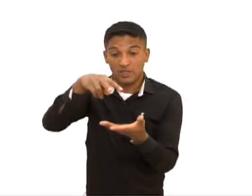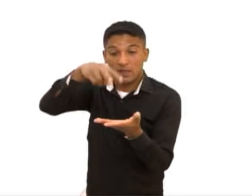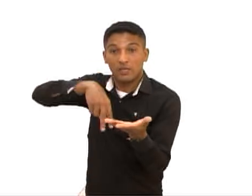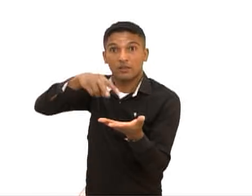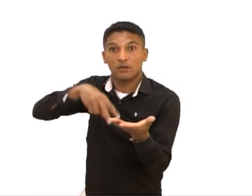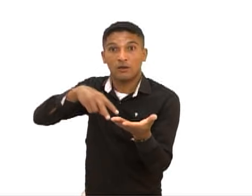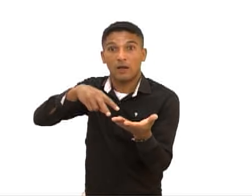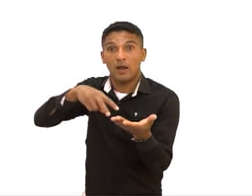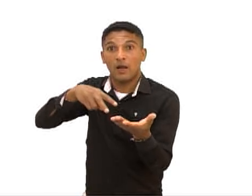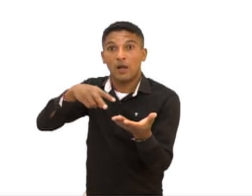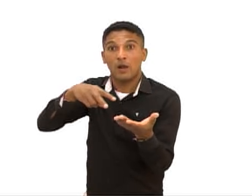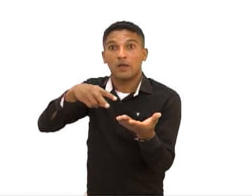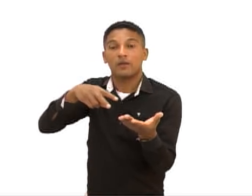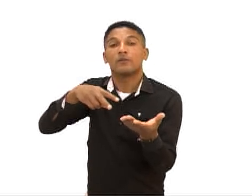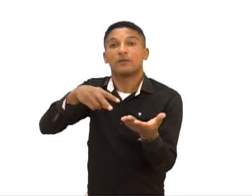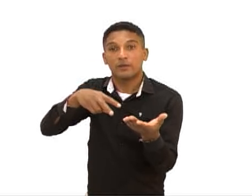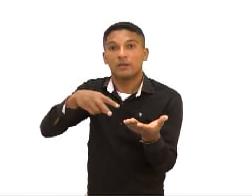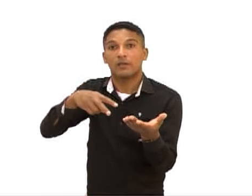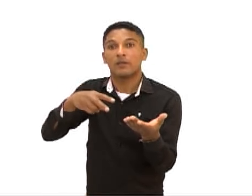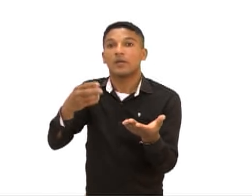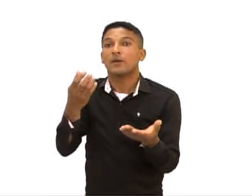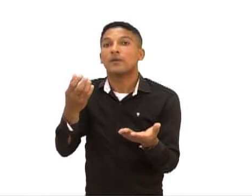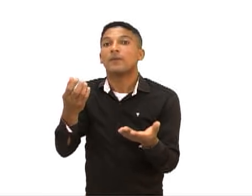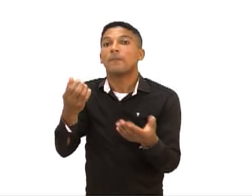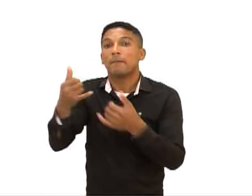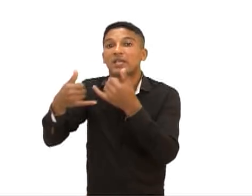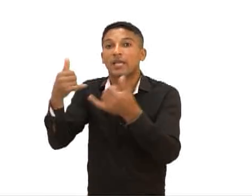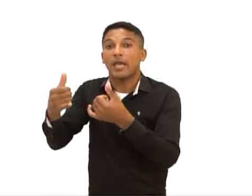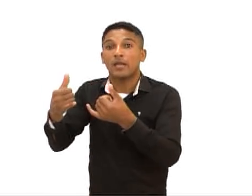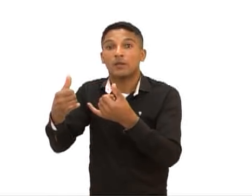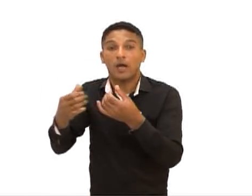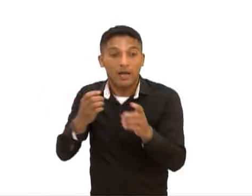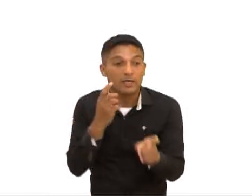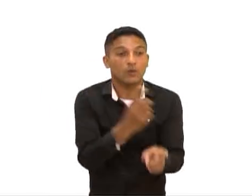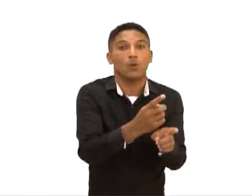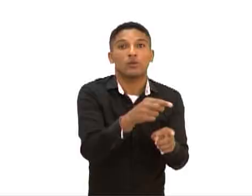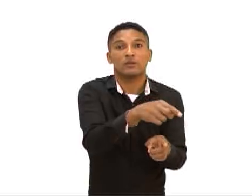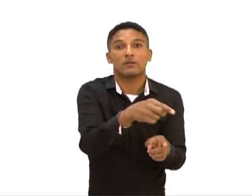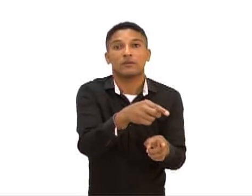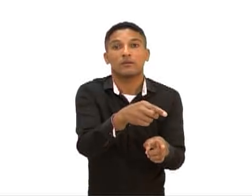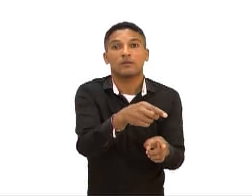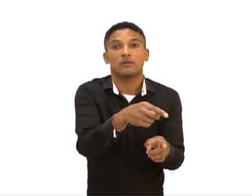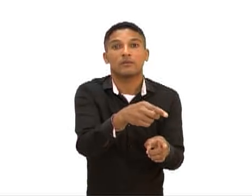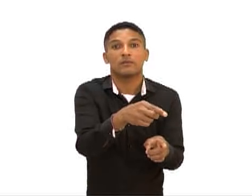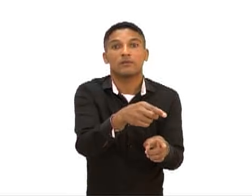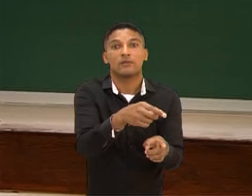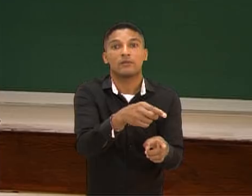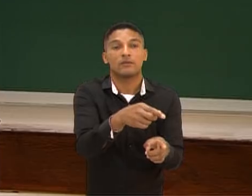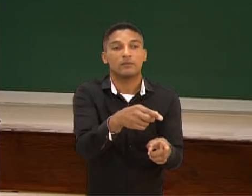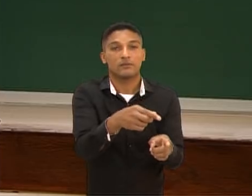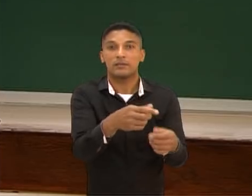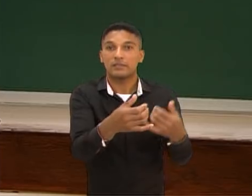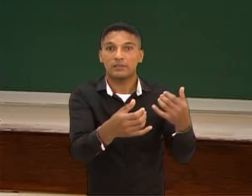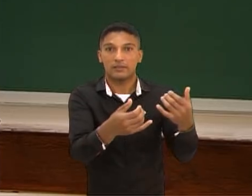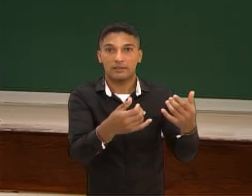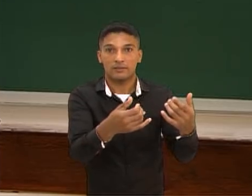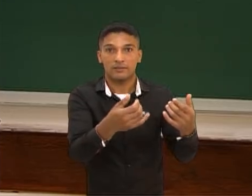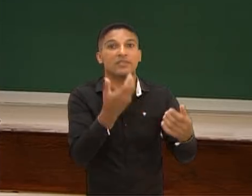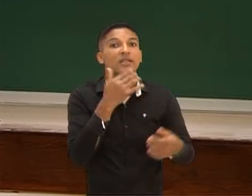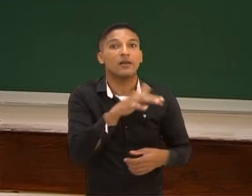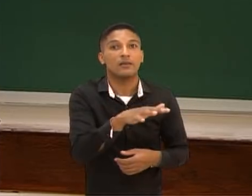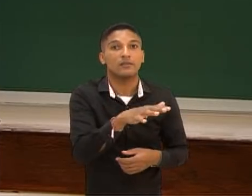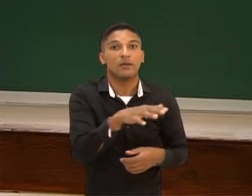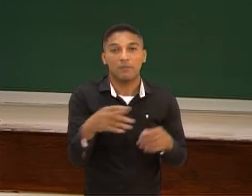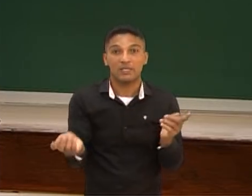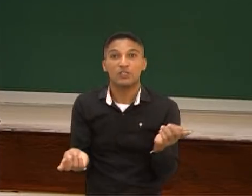o brinquedo a encontrar uma criança, atribuindo vida a um objeto inanimado. Né? Então, foi feito aqui um